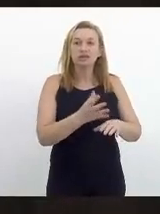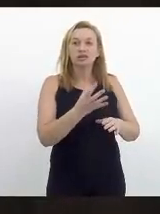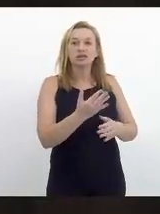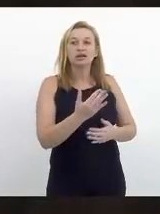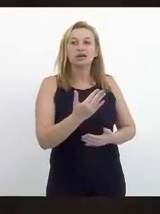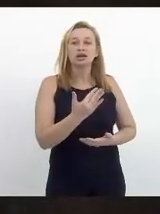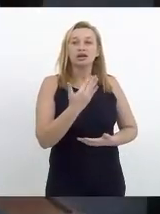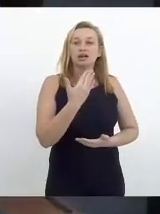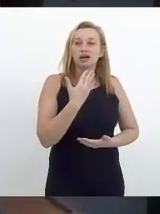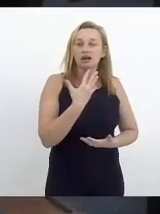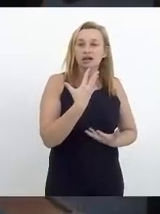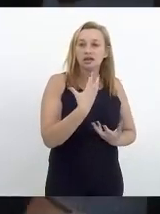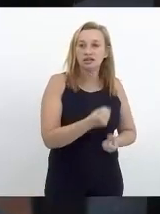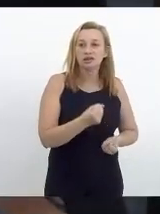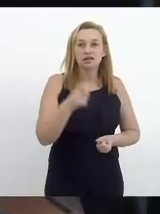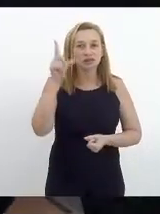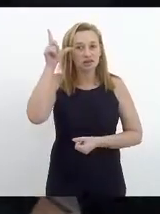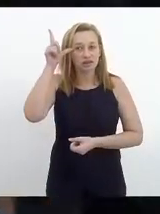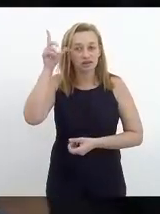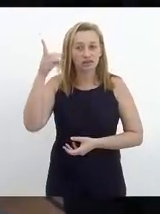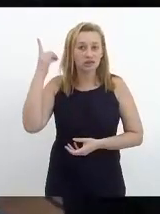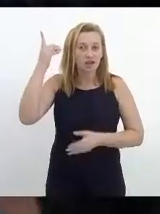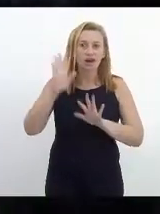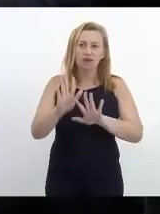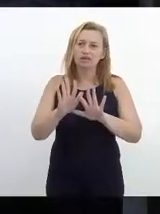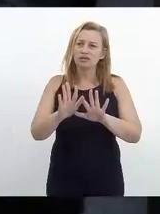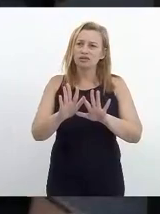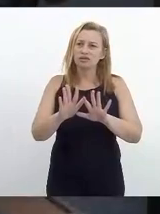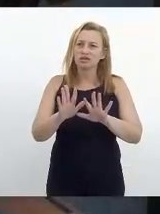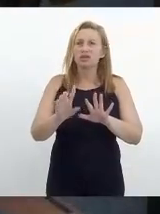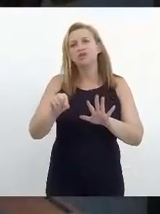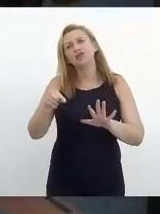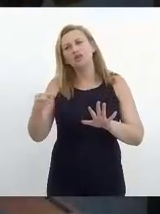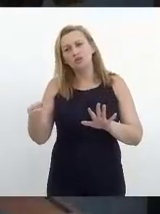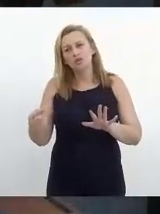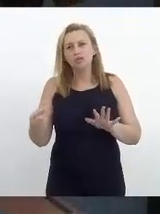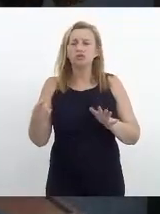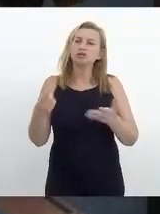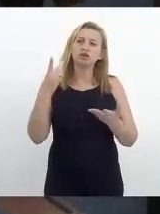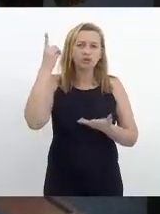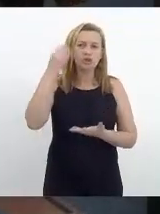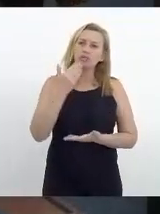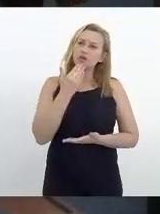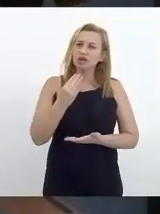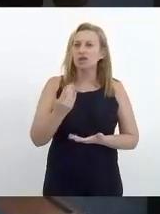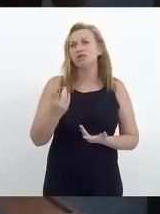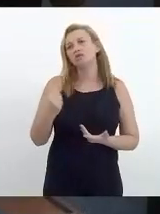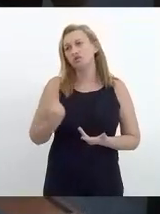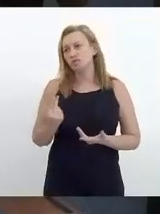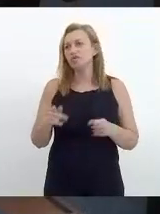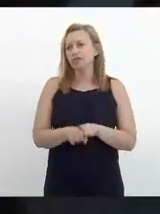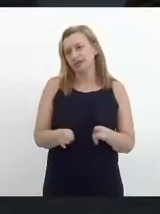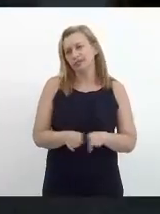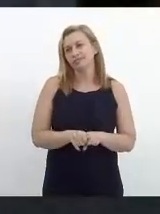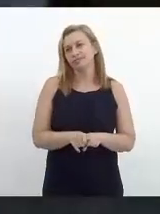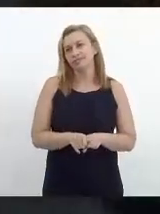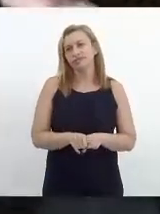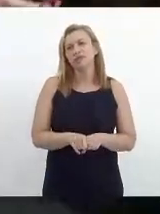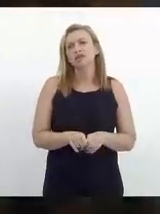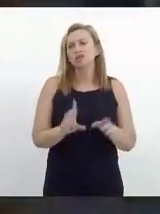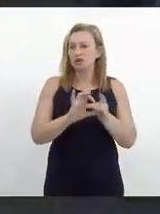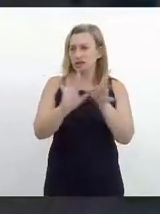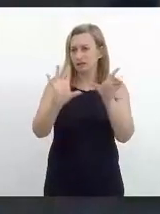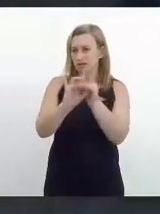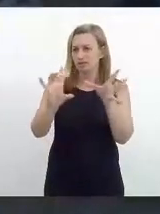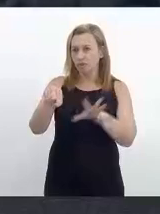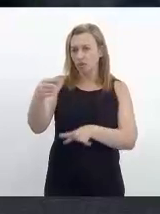Lucinha. Até porque, deputado Márcio Pacheco, vamos à pauta. Só, gentinho, tem outros deputados que pediram também depois a coautoria. Vai estar aberta a coautoria